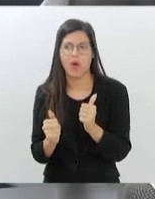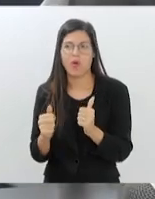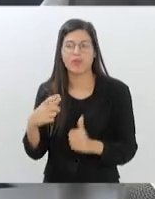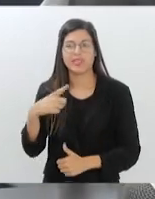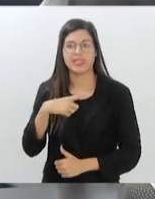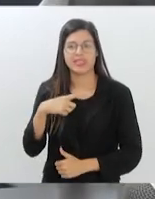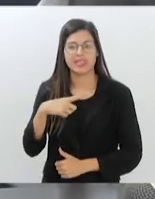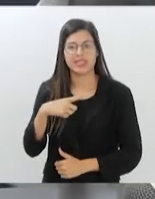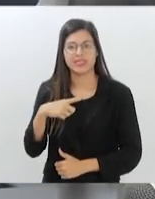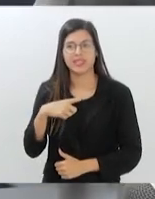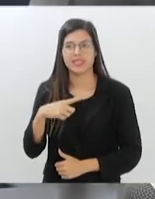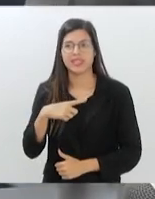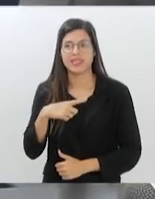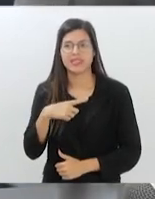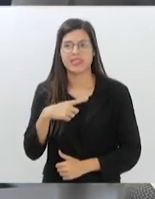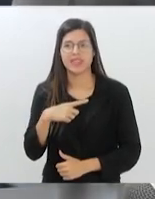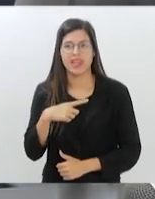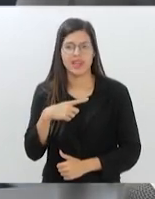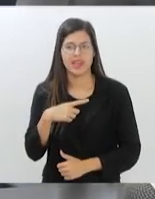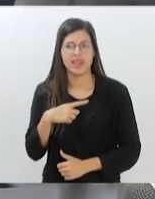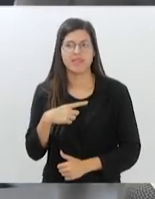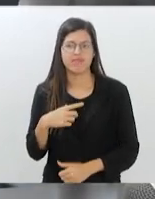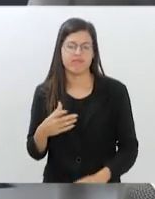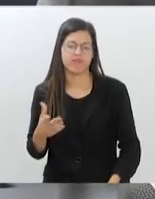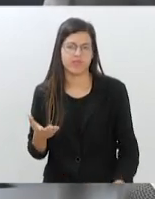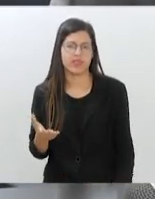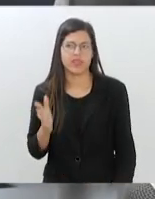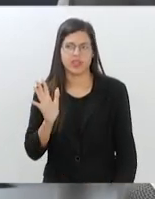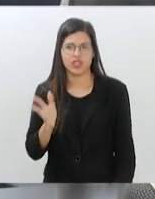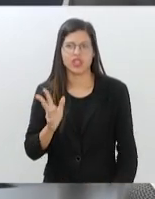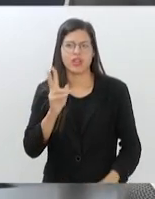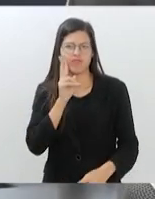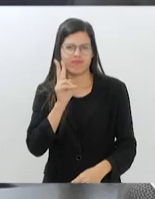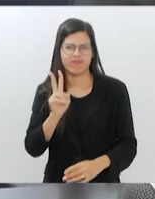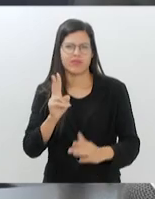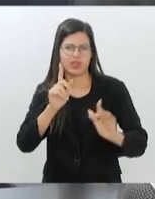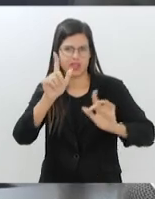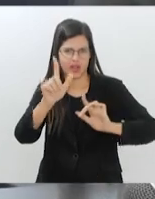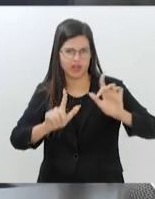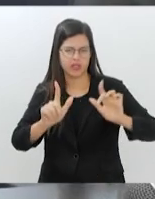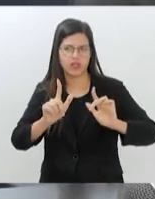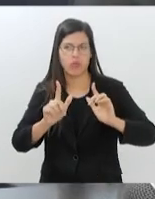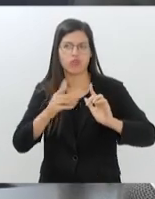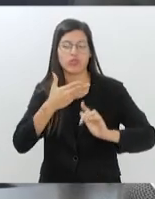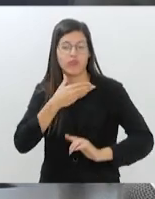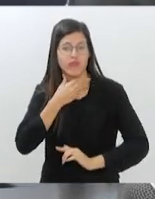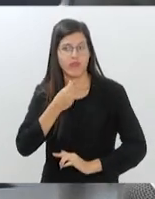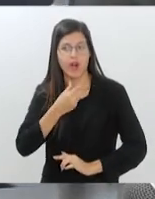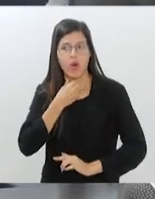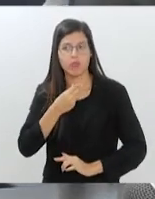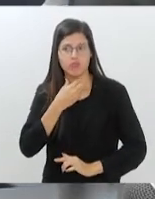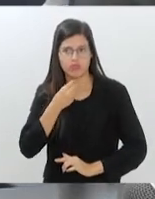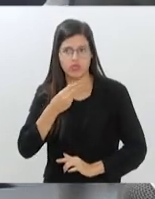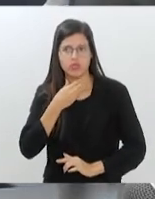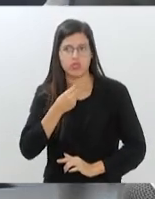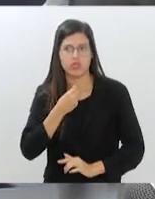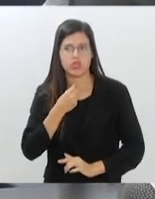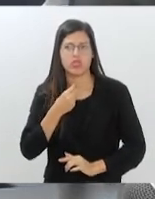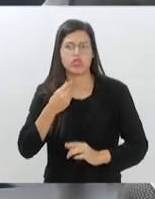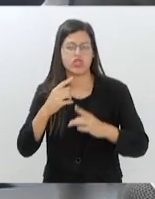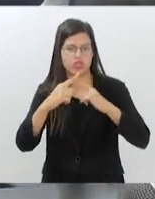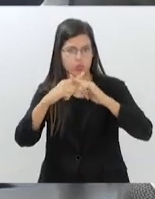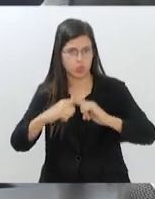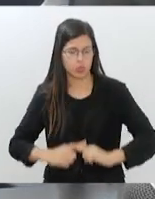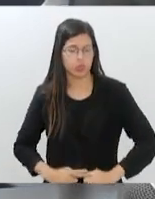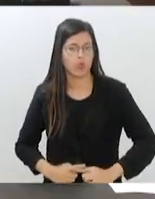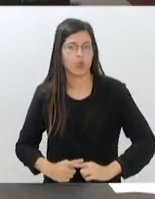casos evidentes aí que já foram evidenciados pela grande imprensa de fraude no no placar de atletas